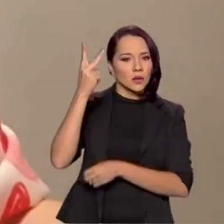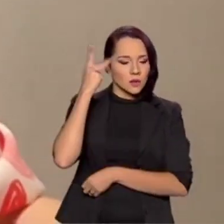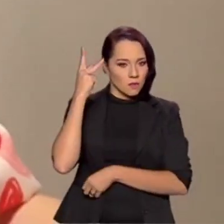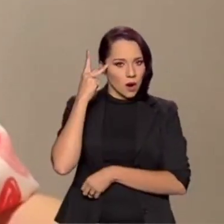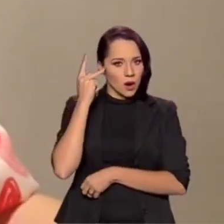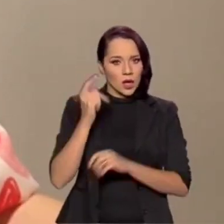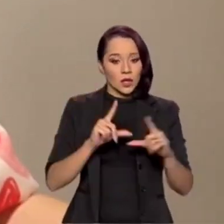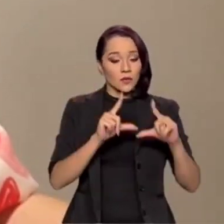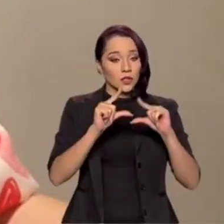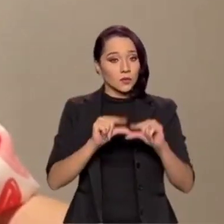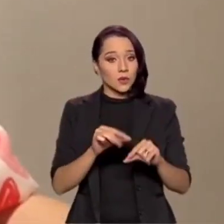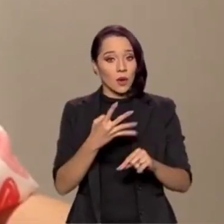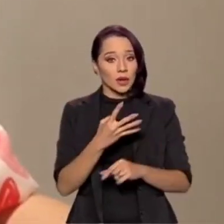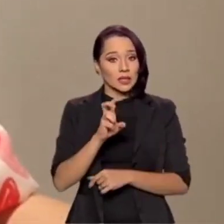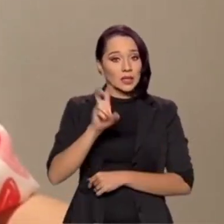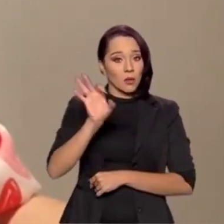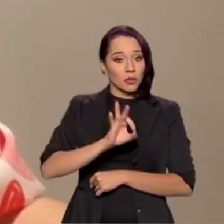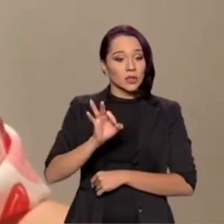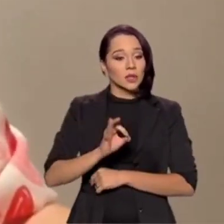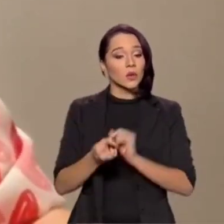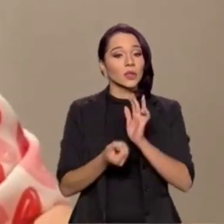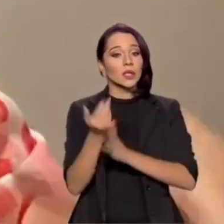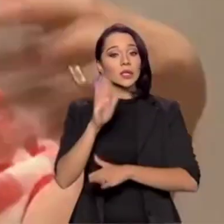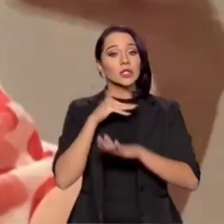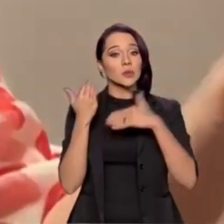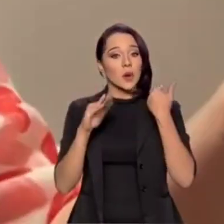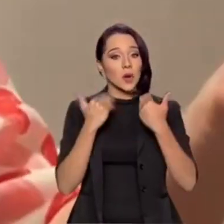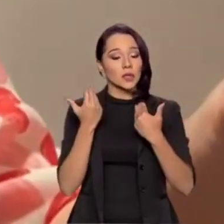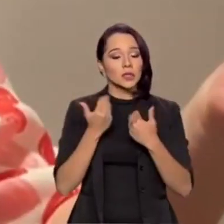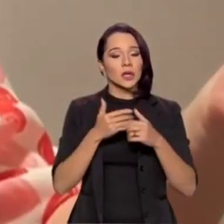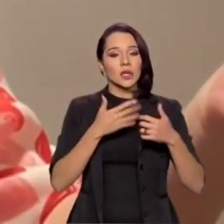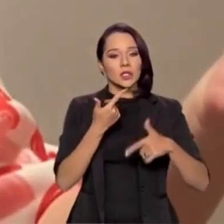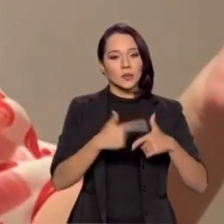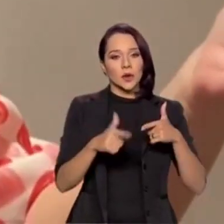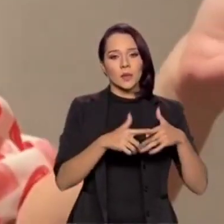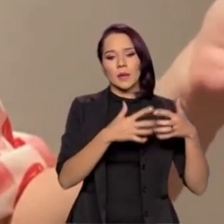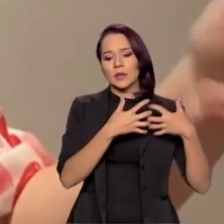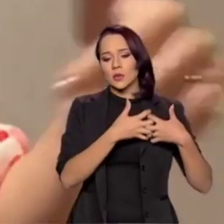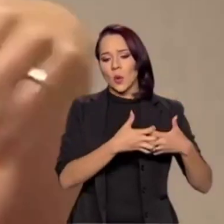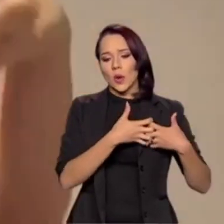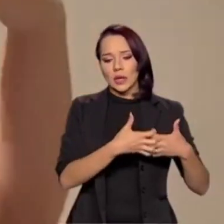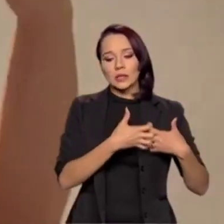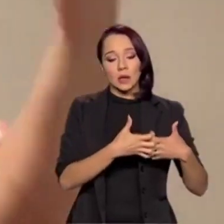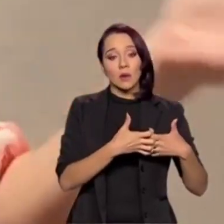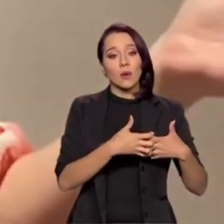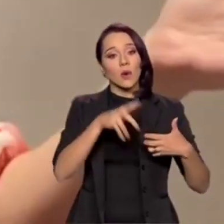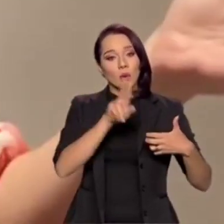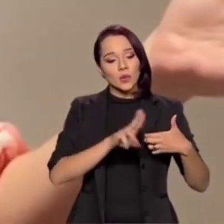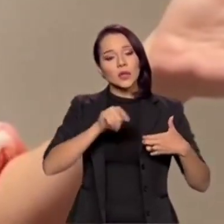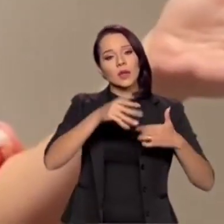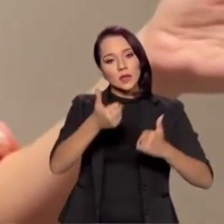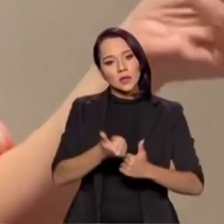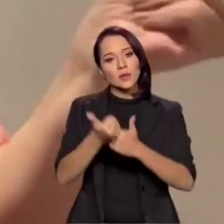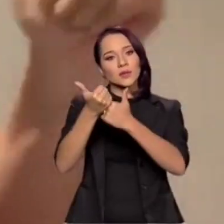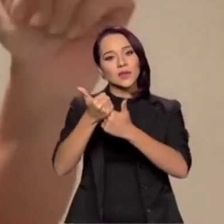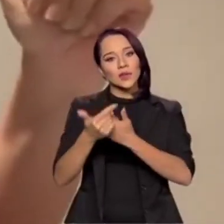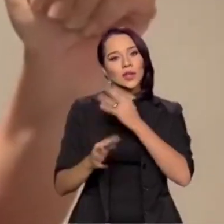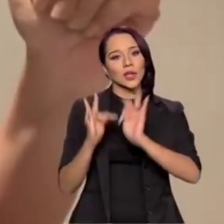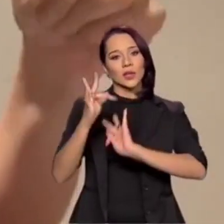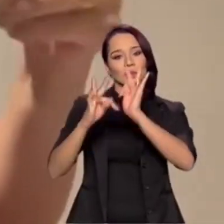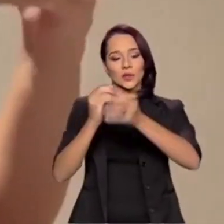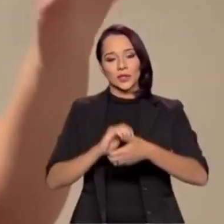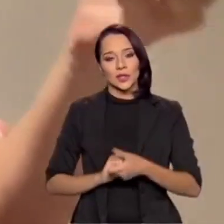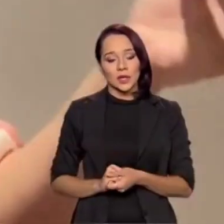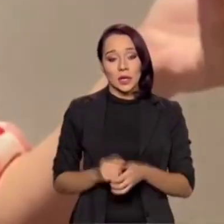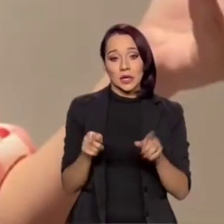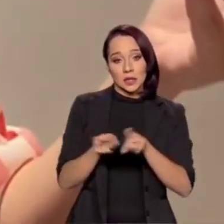foi reduzido em 45% o número de mortes de cardiovasculares através desse auxílio da nossa tecnologia